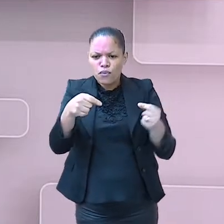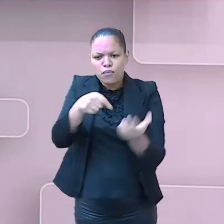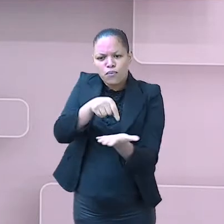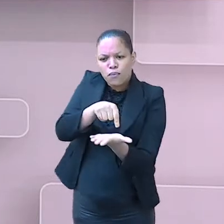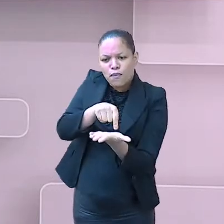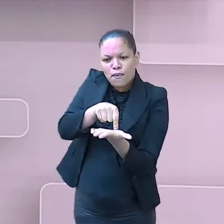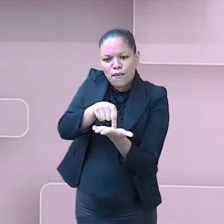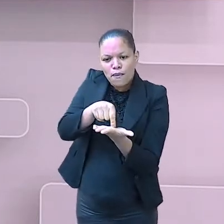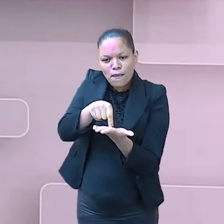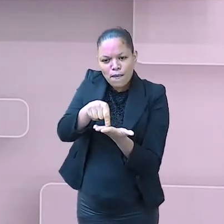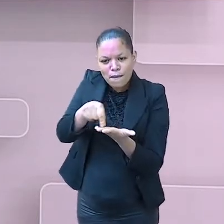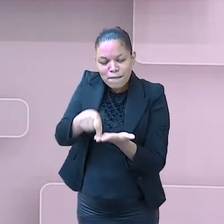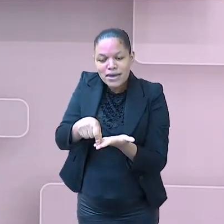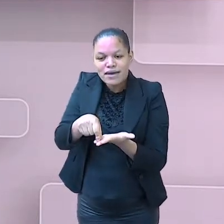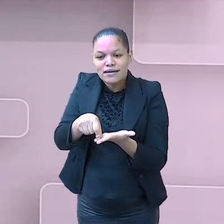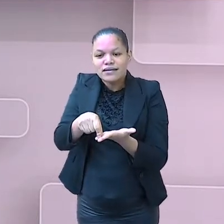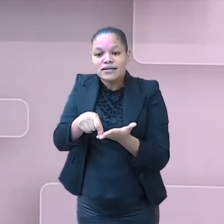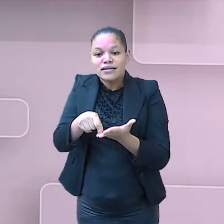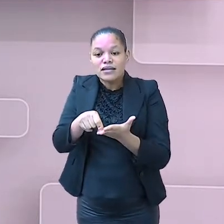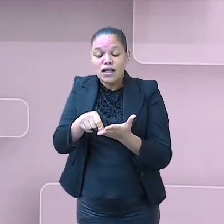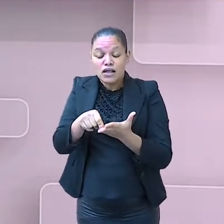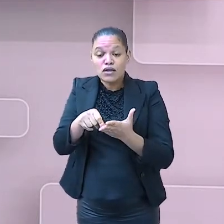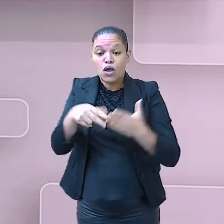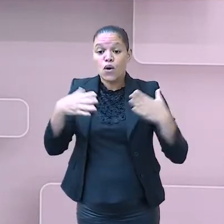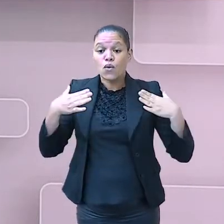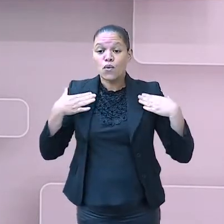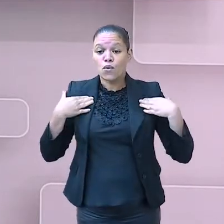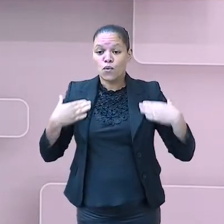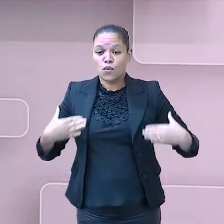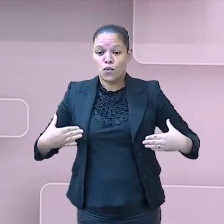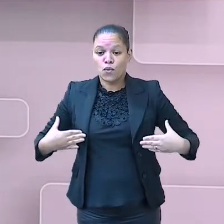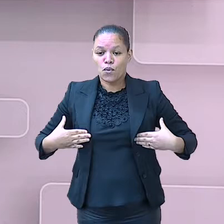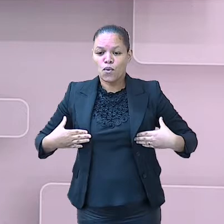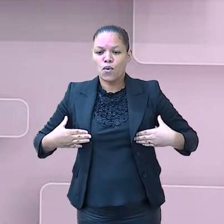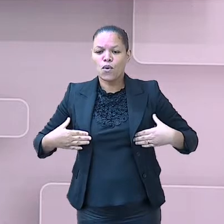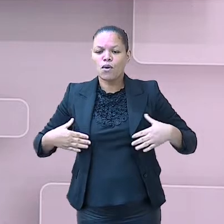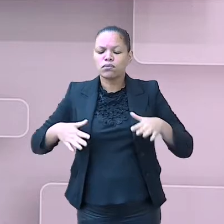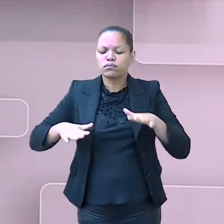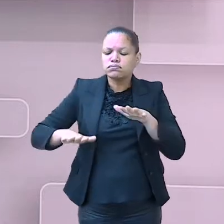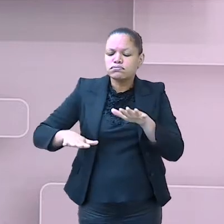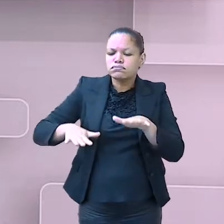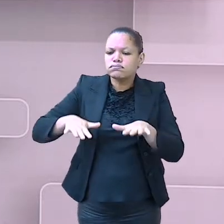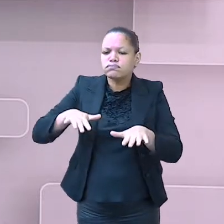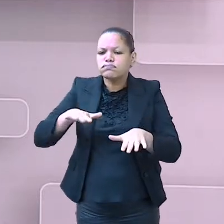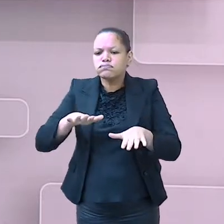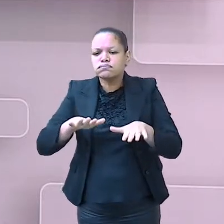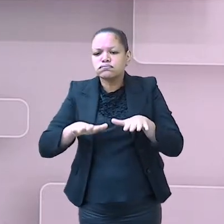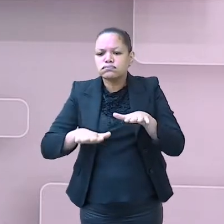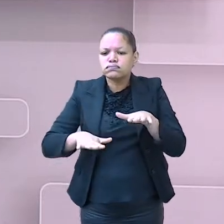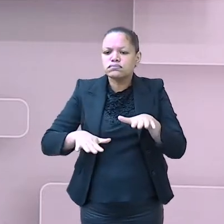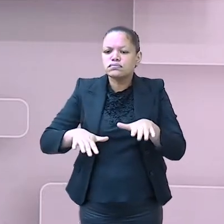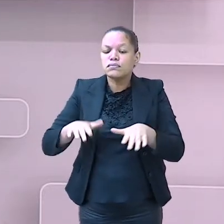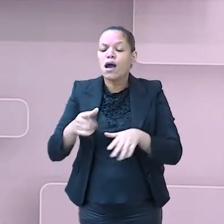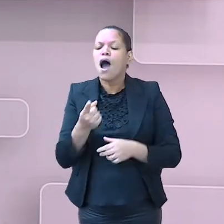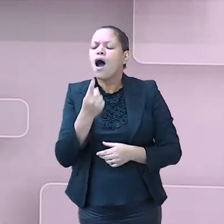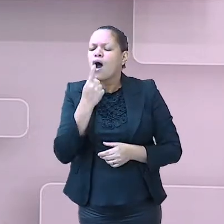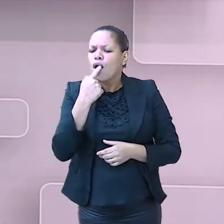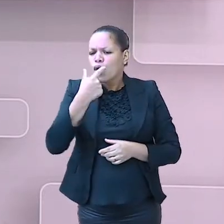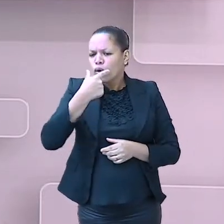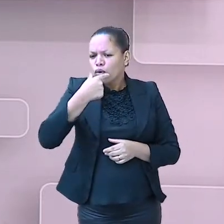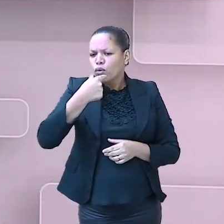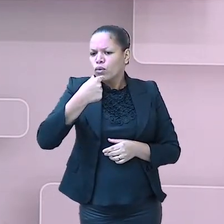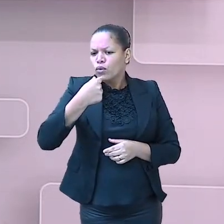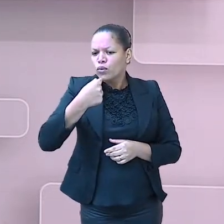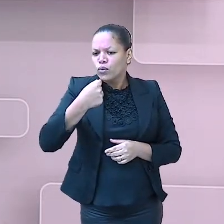corpo aerodinâmico, né, que é esse formato do bico mais fino, o corpo mais